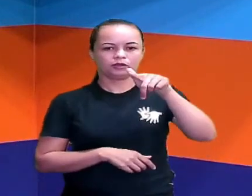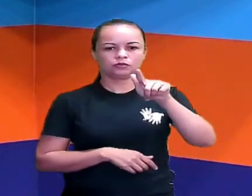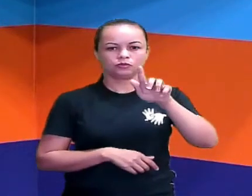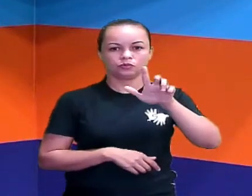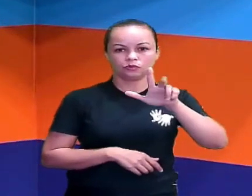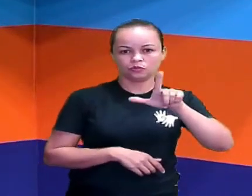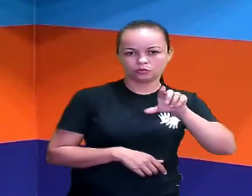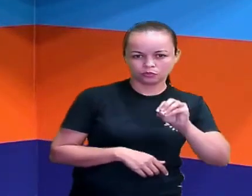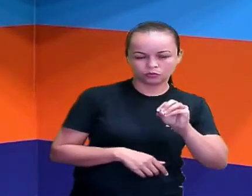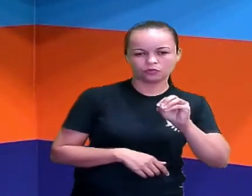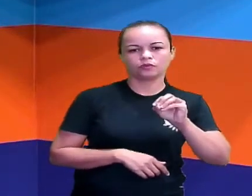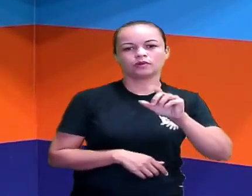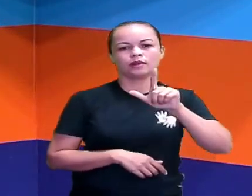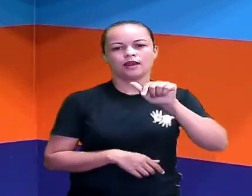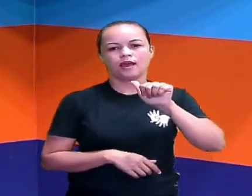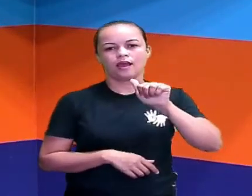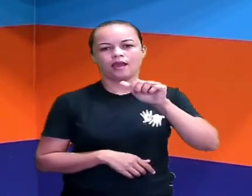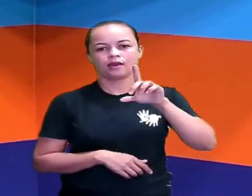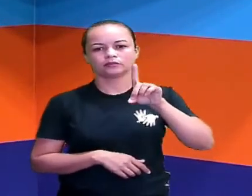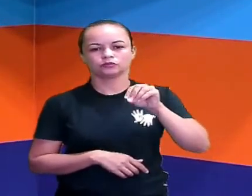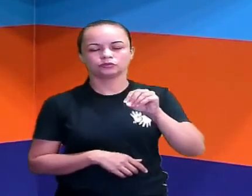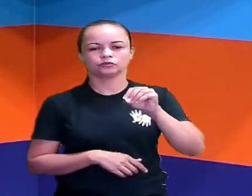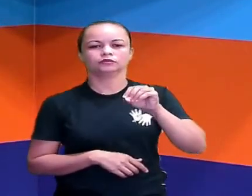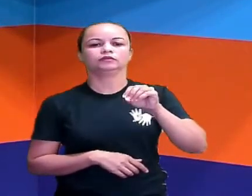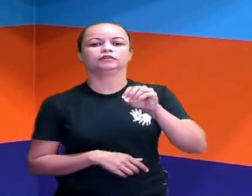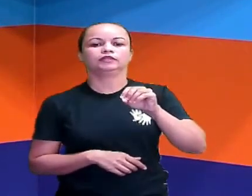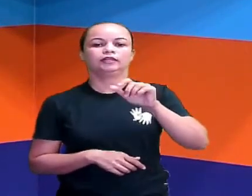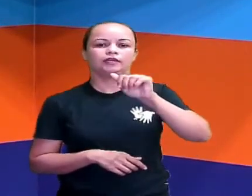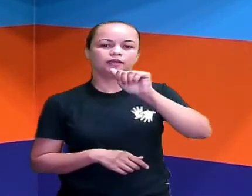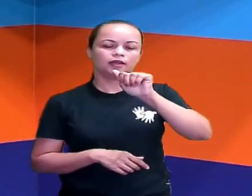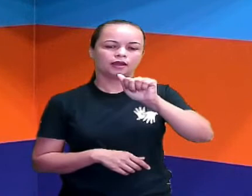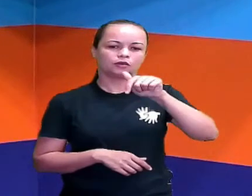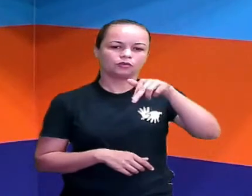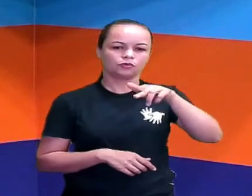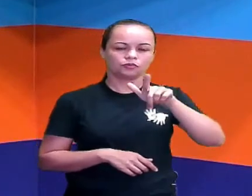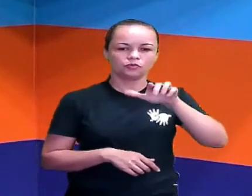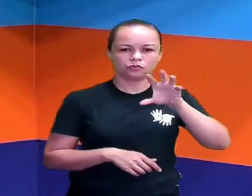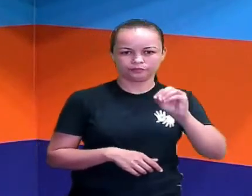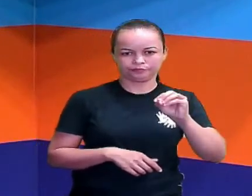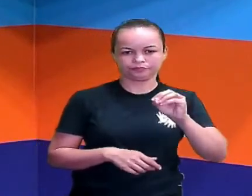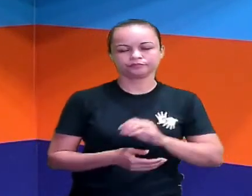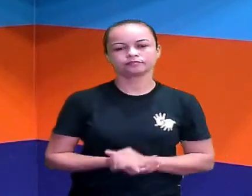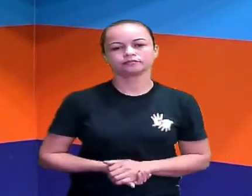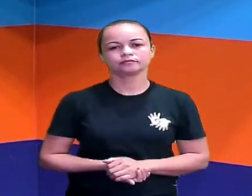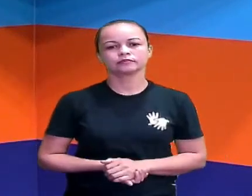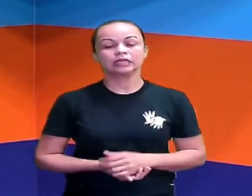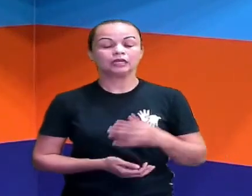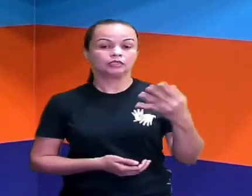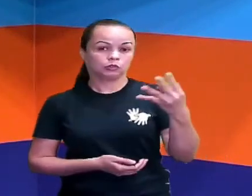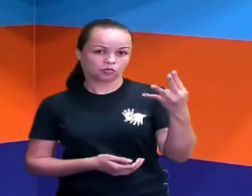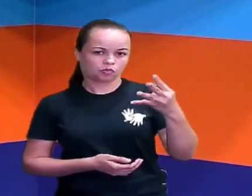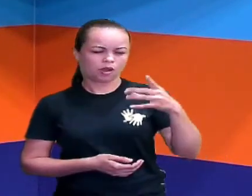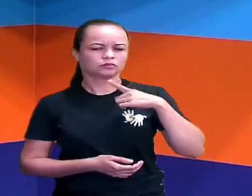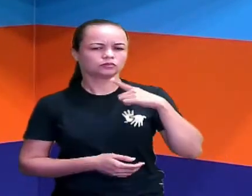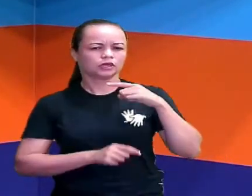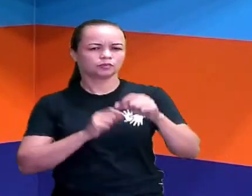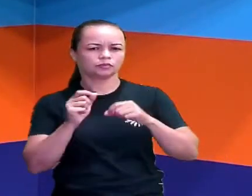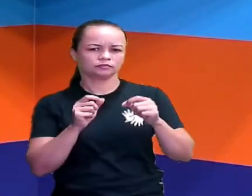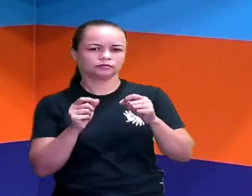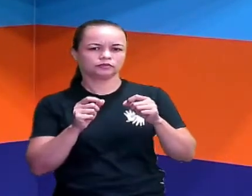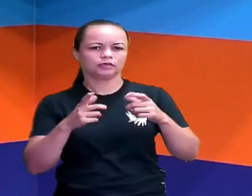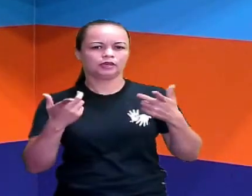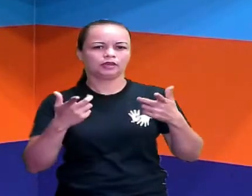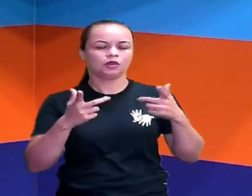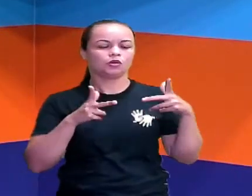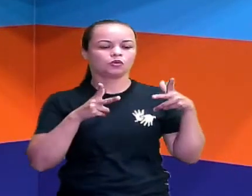quem? 2 ângulos, ok? E o nosso quarto caso, nós temos o seguinte, um lado congruente,